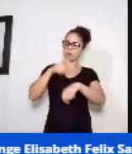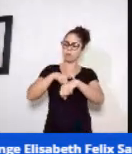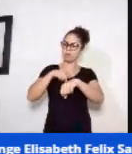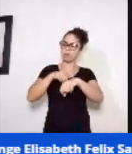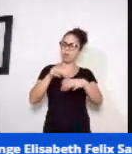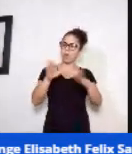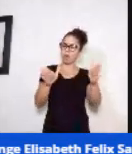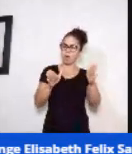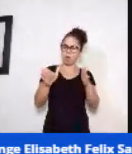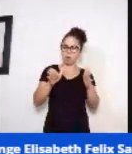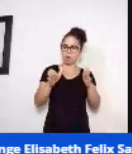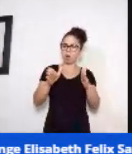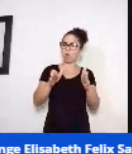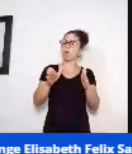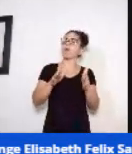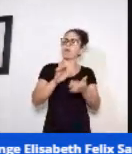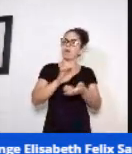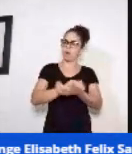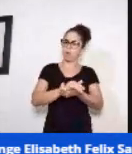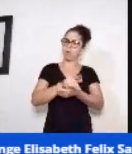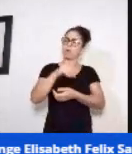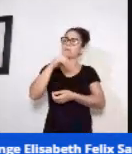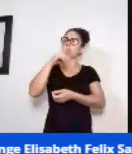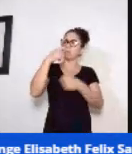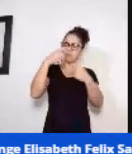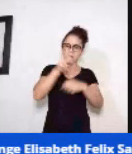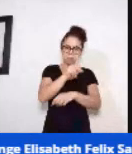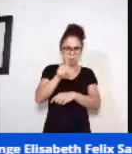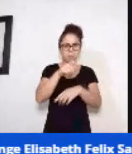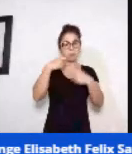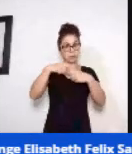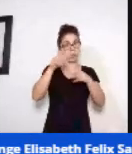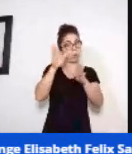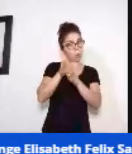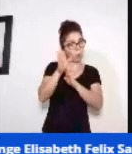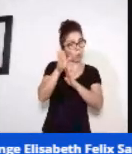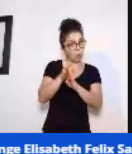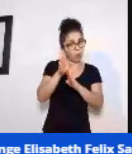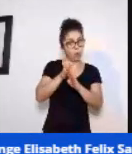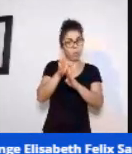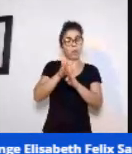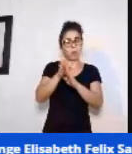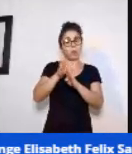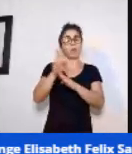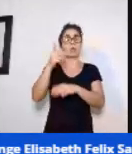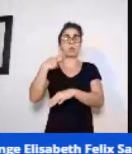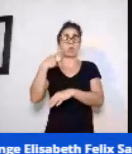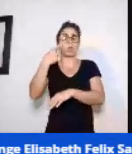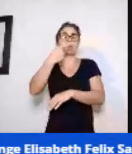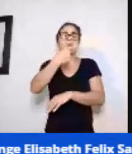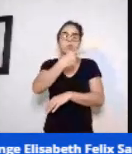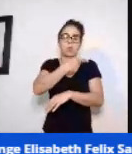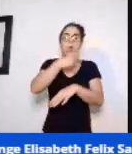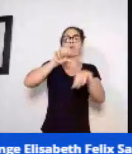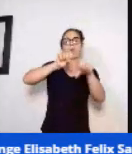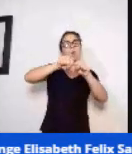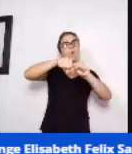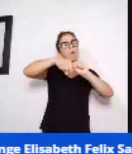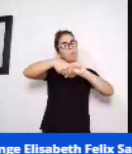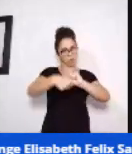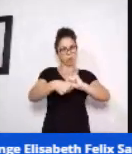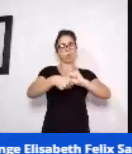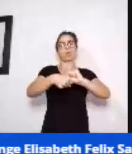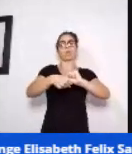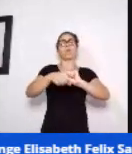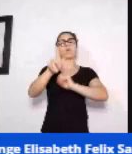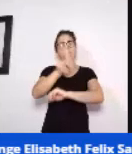O professor, ele precisa de uma orientação, afinal, nós somos o quê? Nós somos formadores. Os professores precisavam